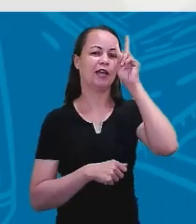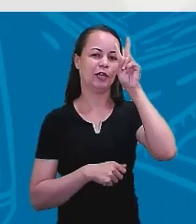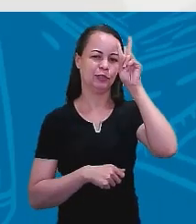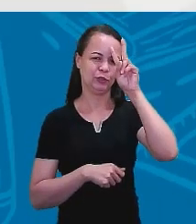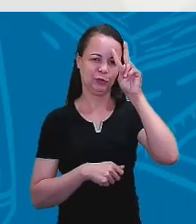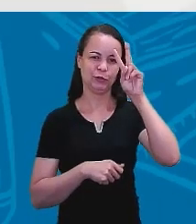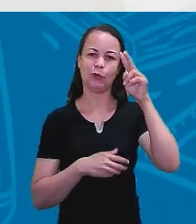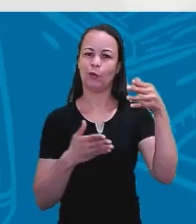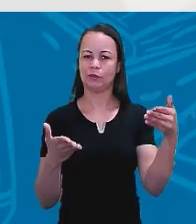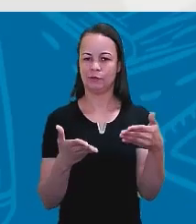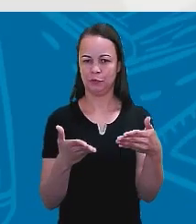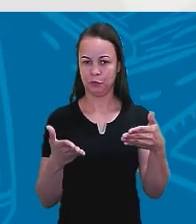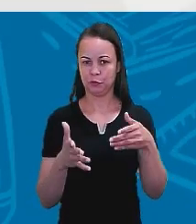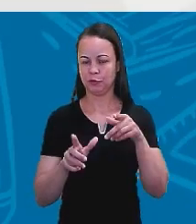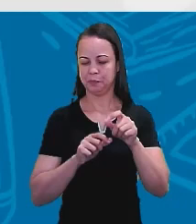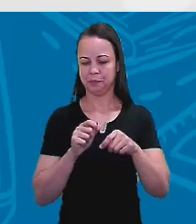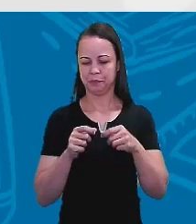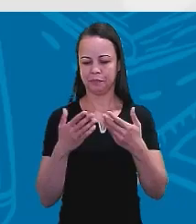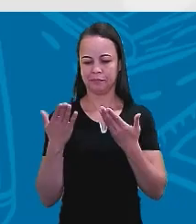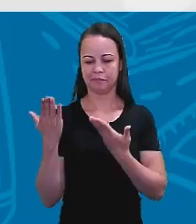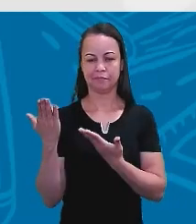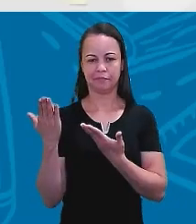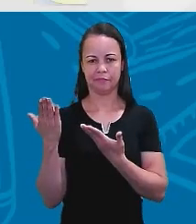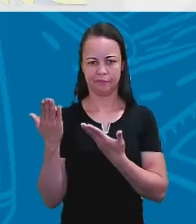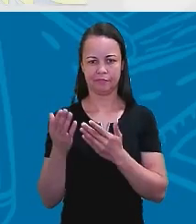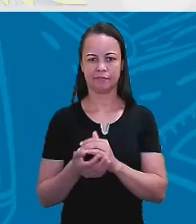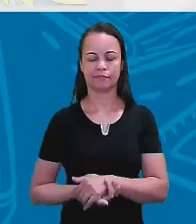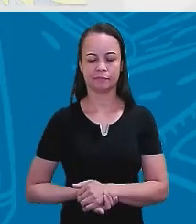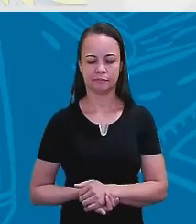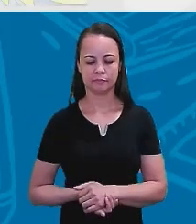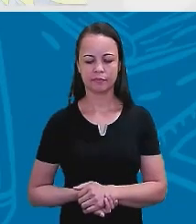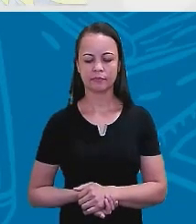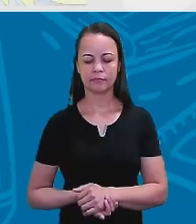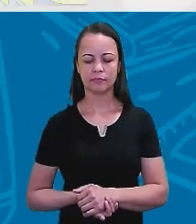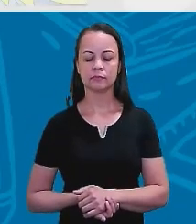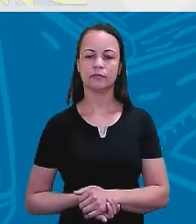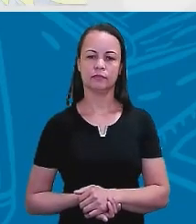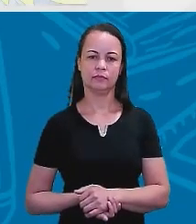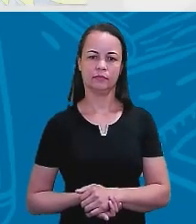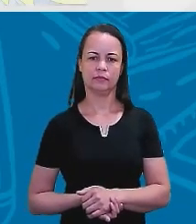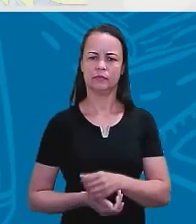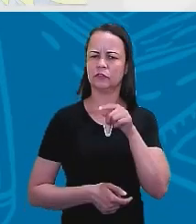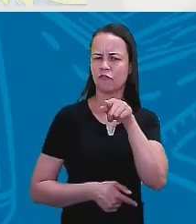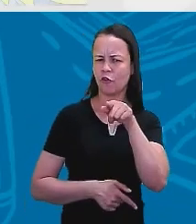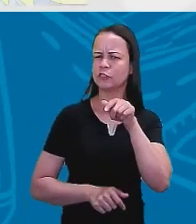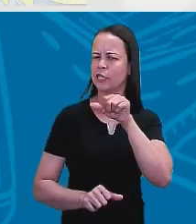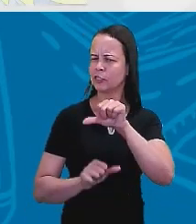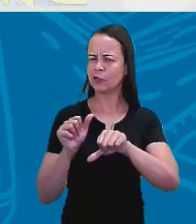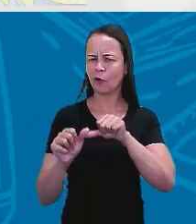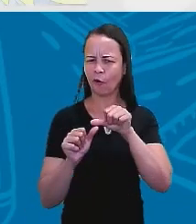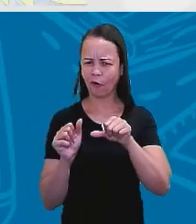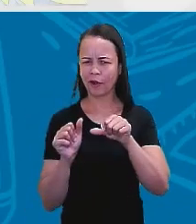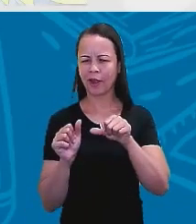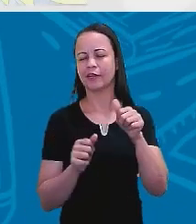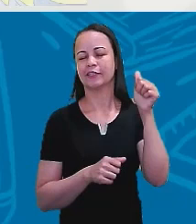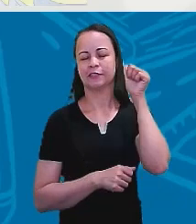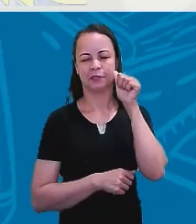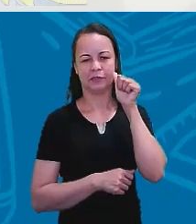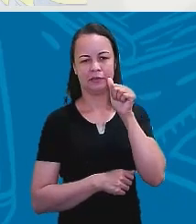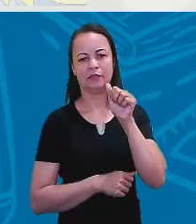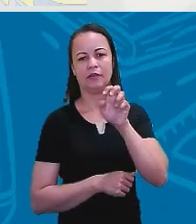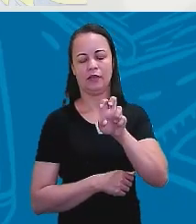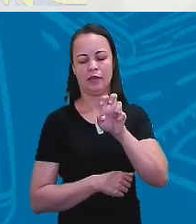E a história de hoje é sobre Você Troca, de Eva